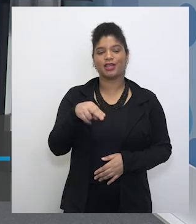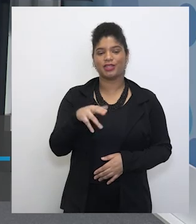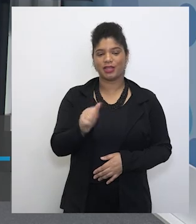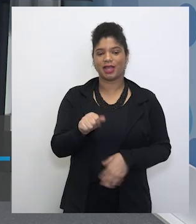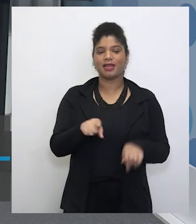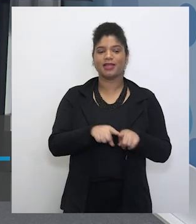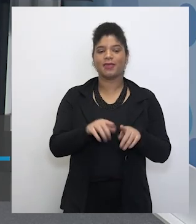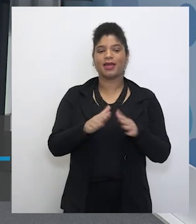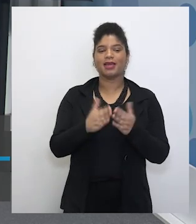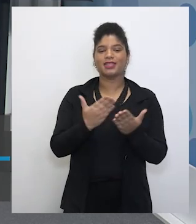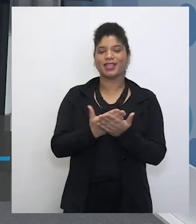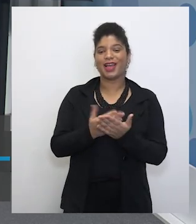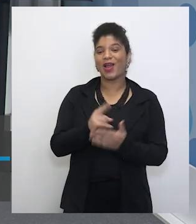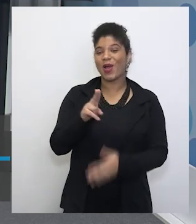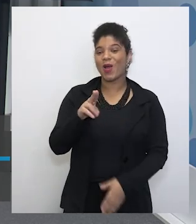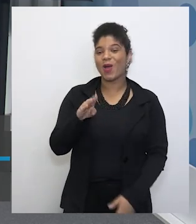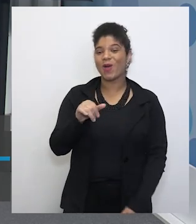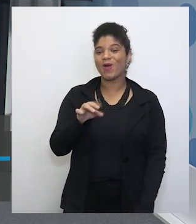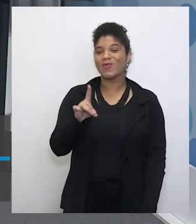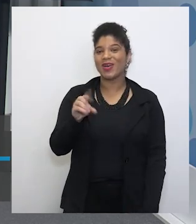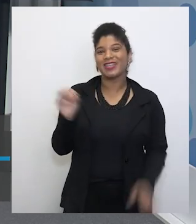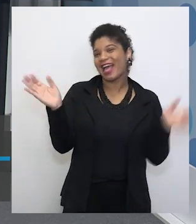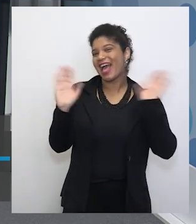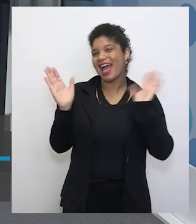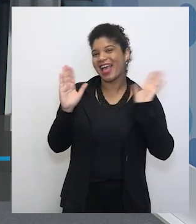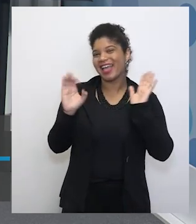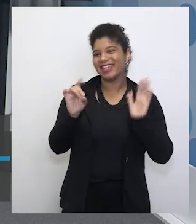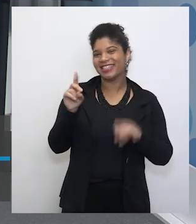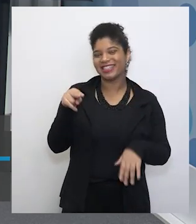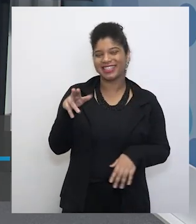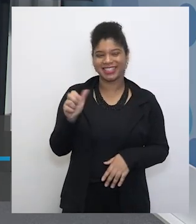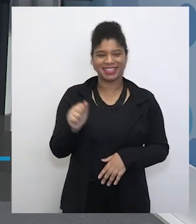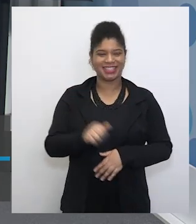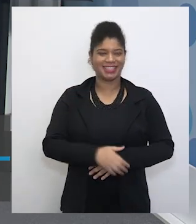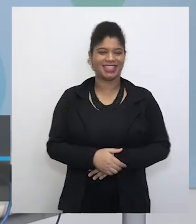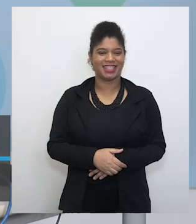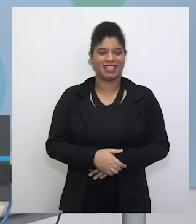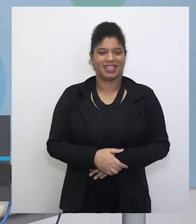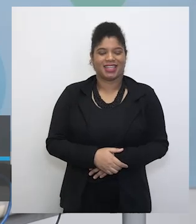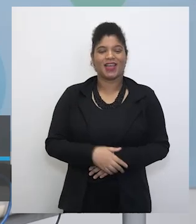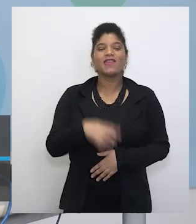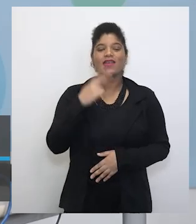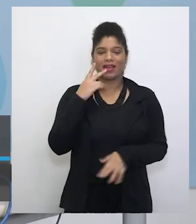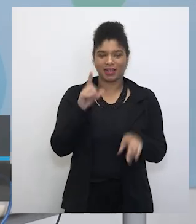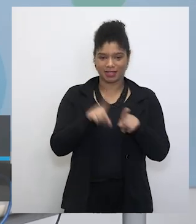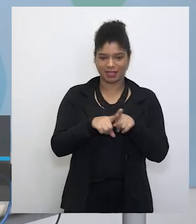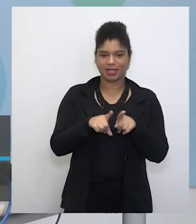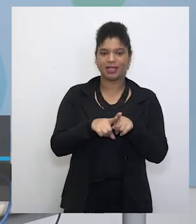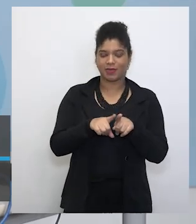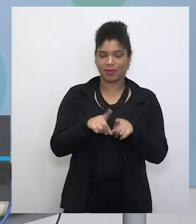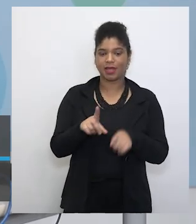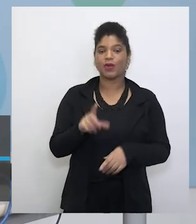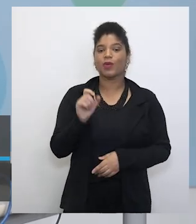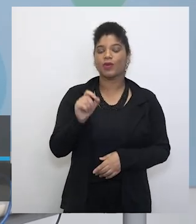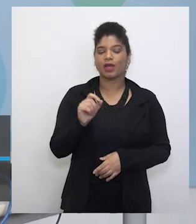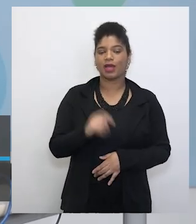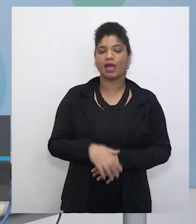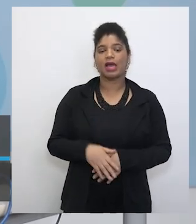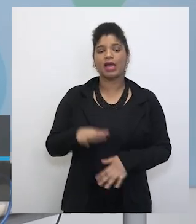lá do Dr. Ubaldo Costa Leite. Good. Hi, Edna. Sim, hi, Edna. Ela falou também que o que você não